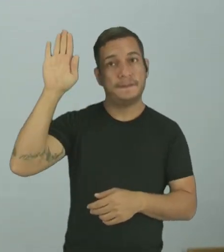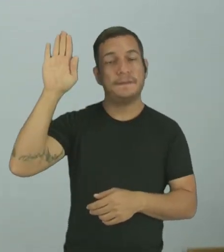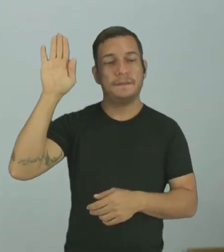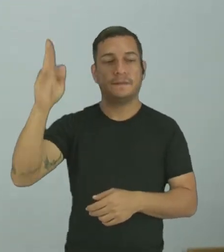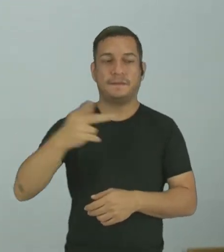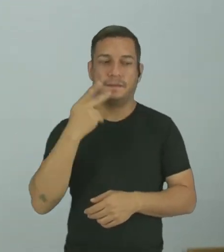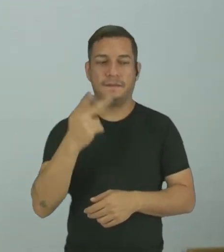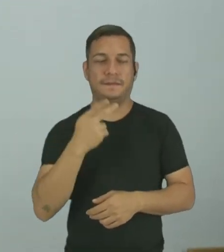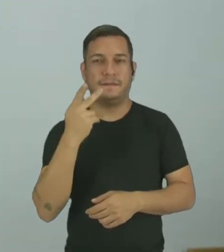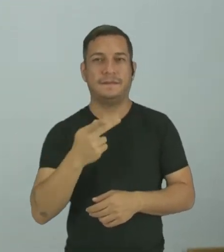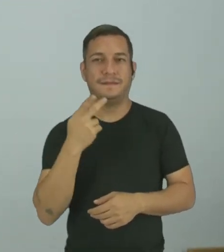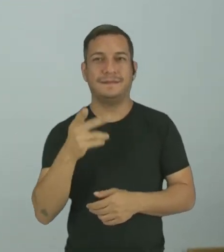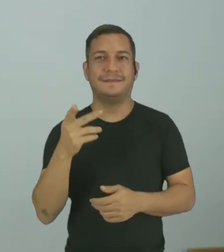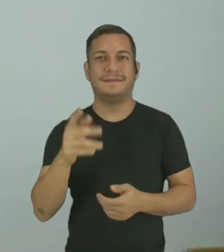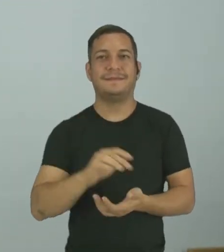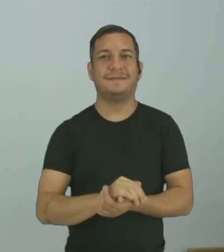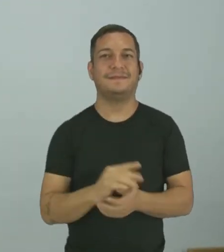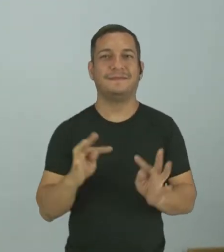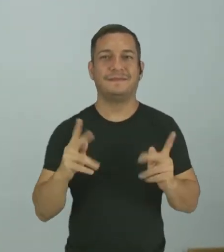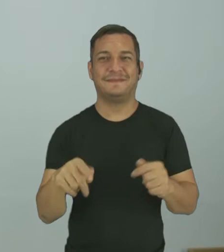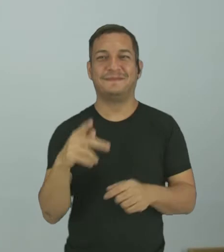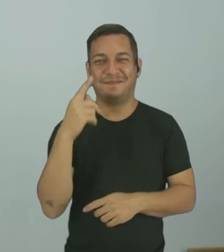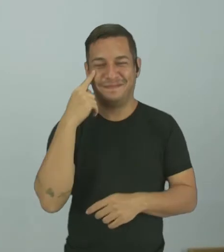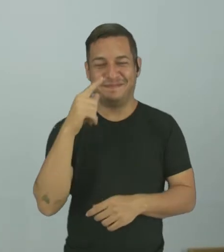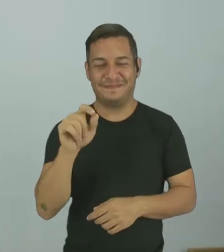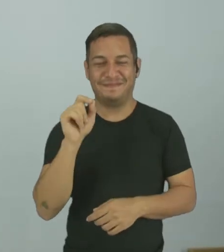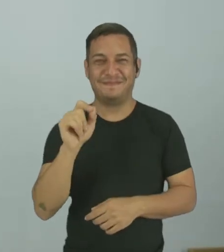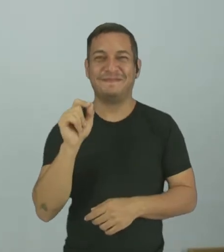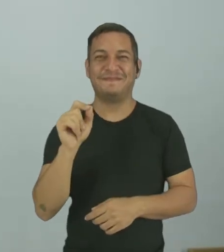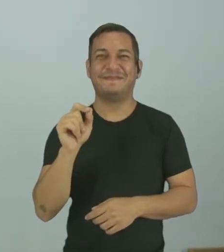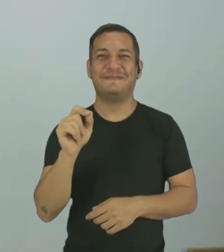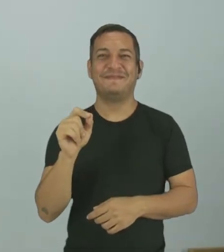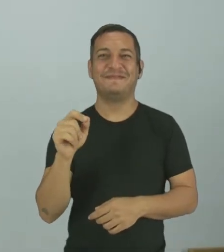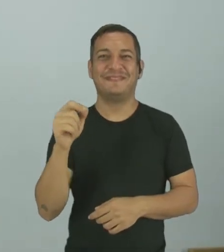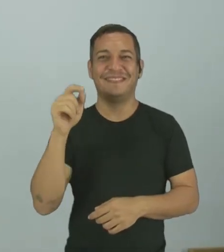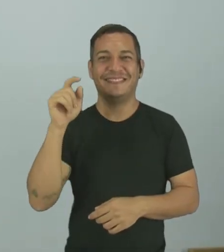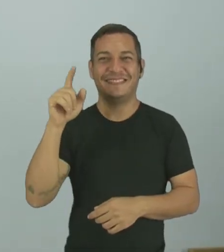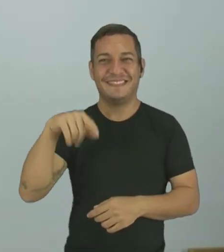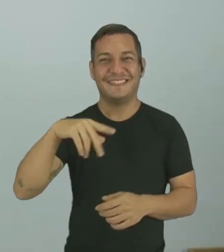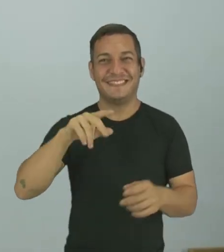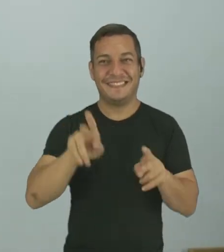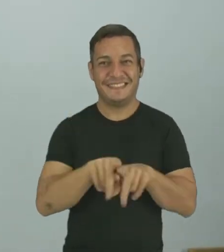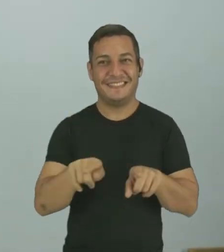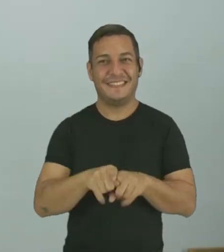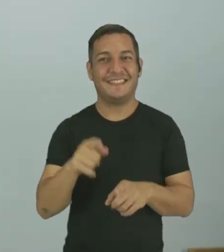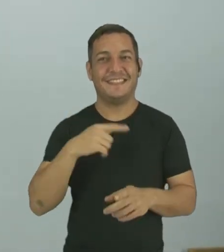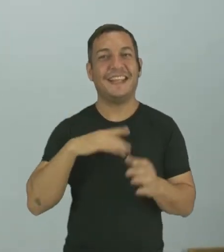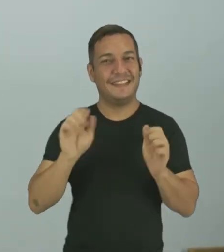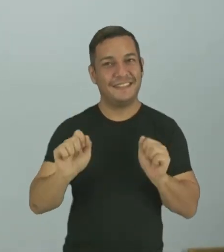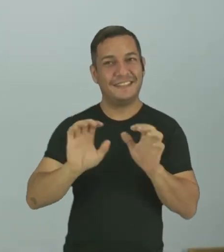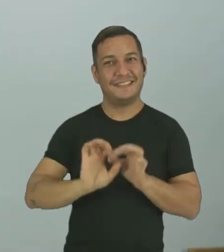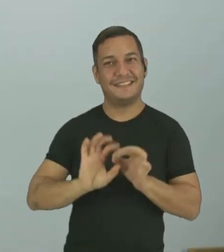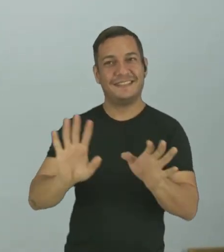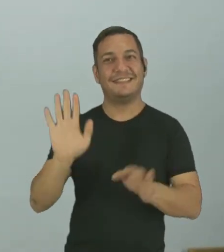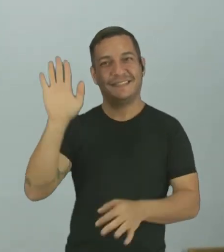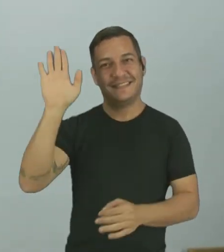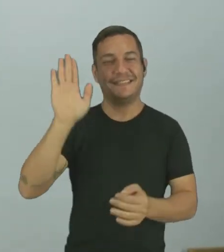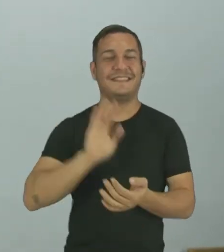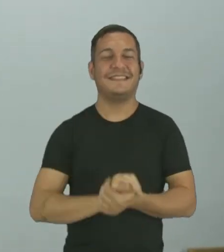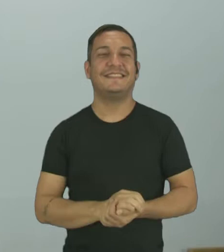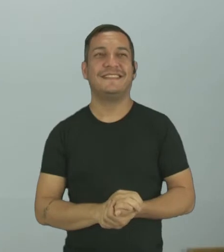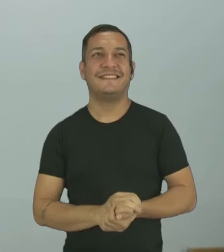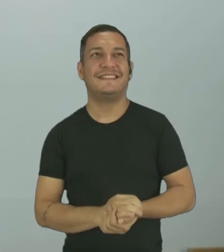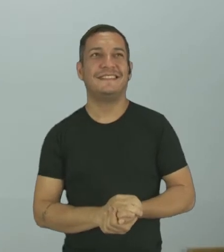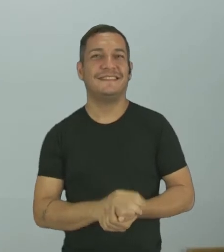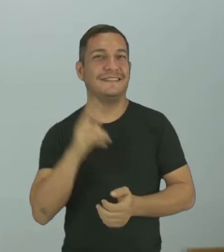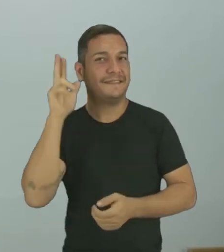para falar. Assim, todos vão ver que você está ali com a mão levantada e vão poder lhe dar atenção e